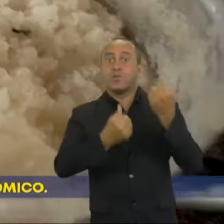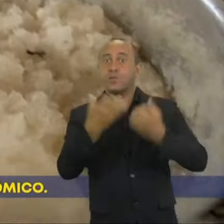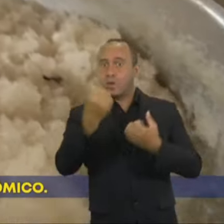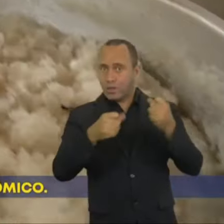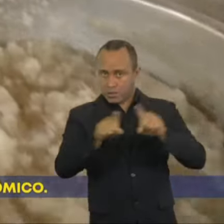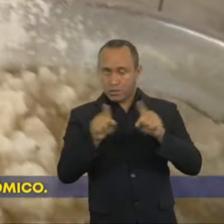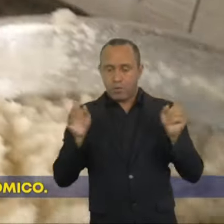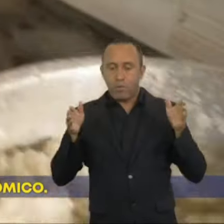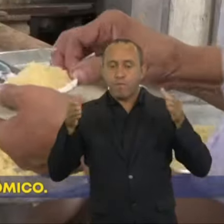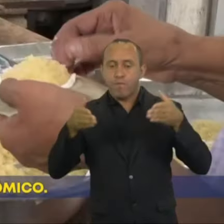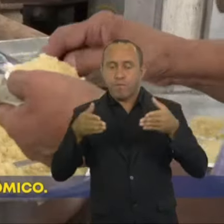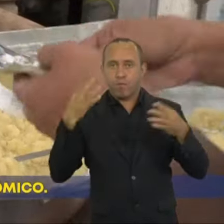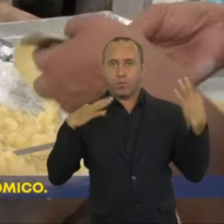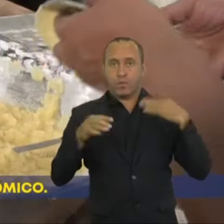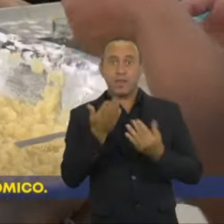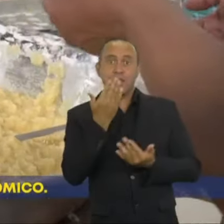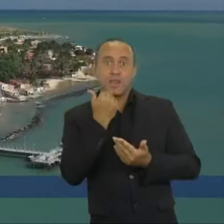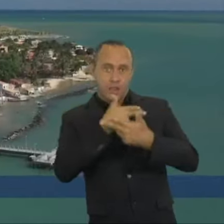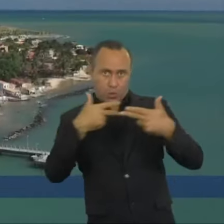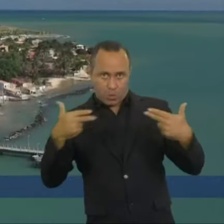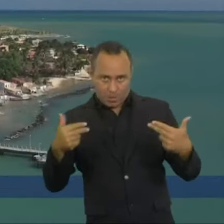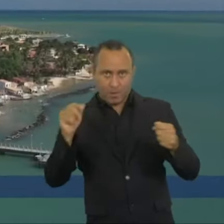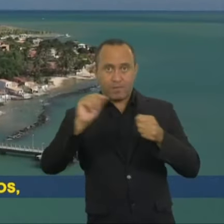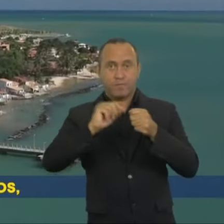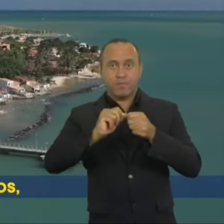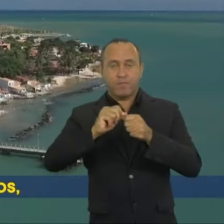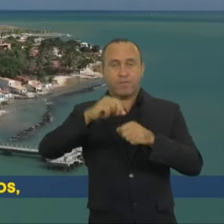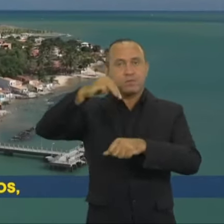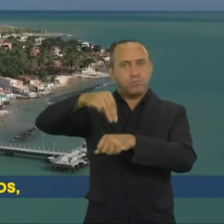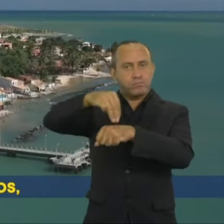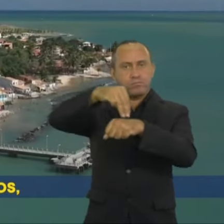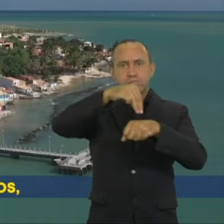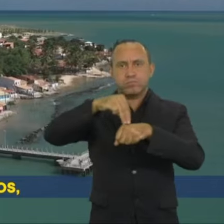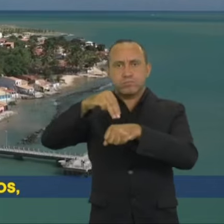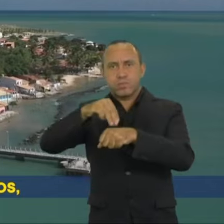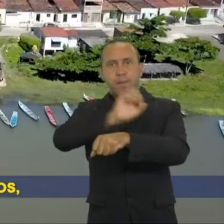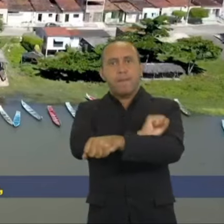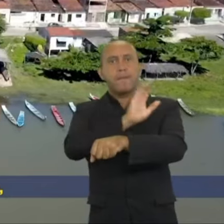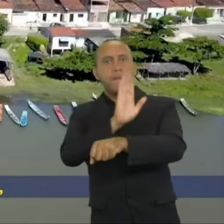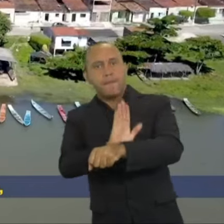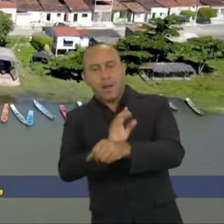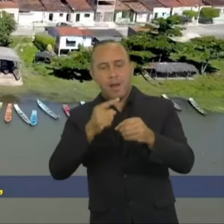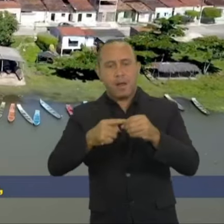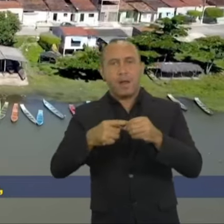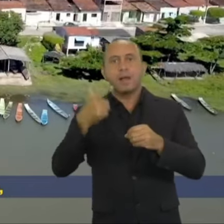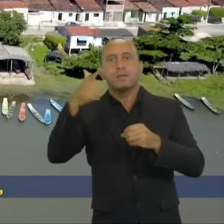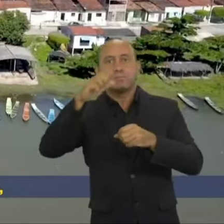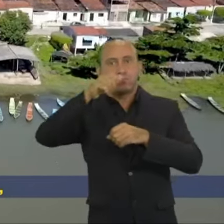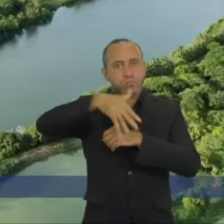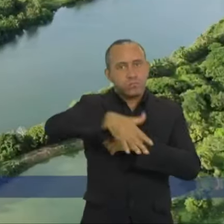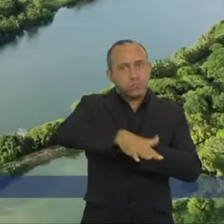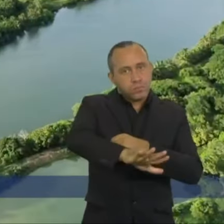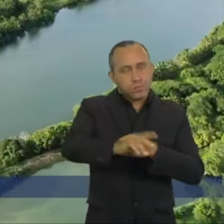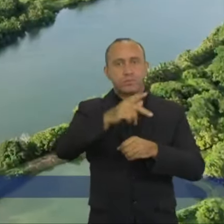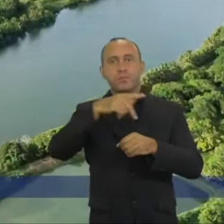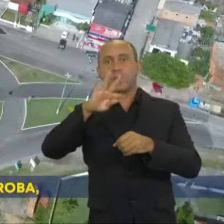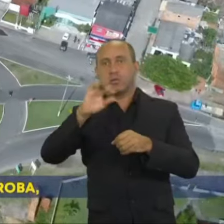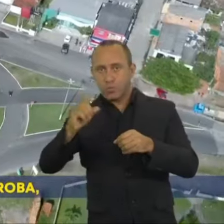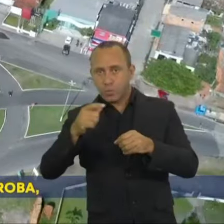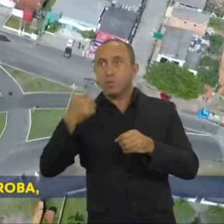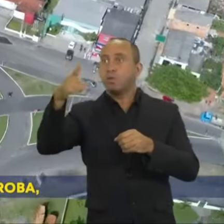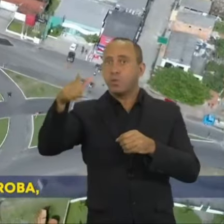Leite, com foco no turismo gastronômico. Vai construir novas orlas na Barra dos Coqueiros, Santana do São Francisco, Brejo